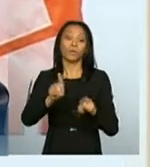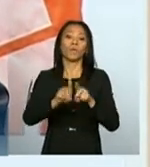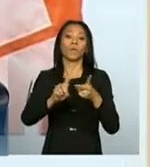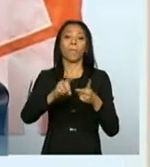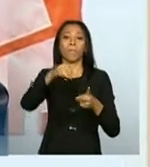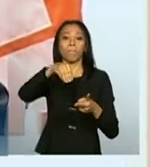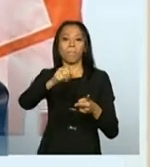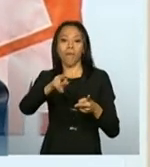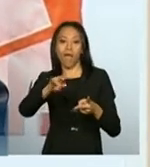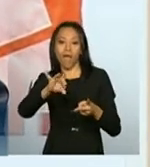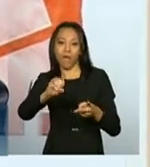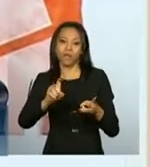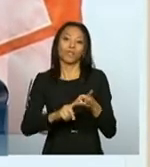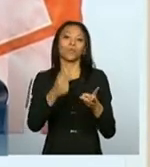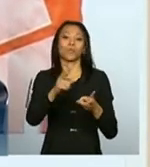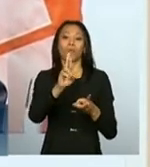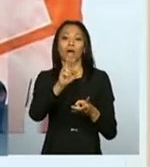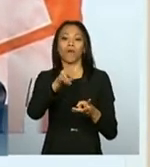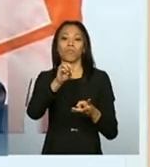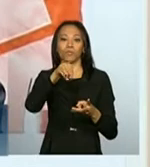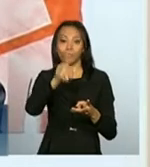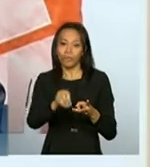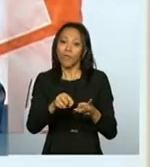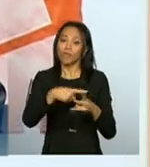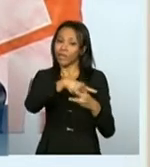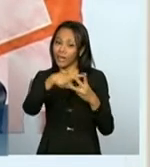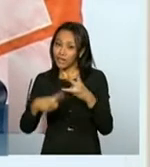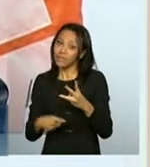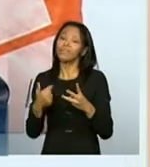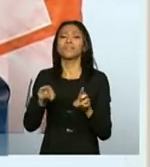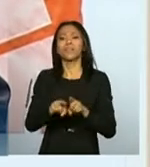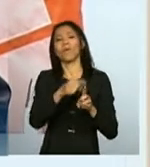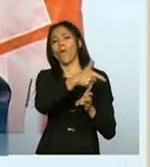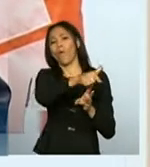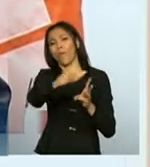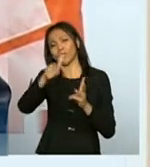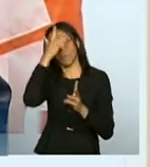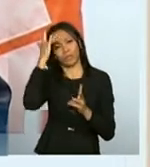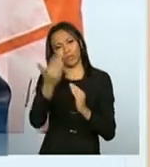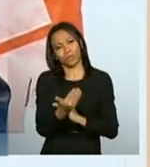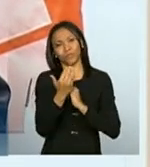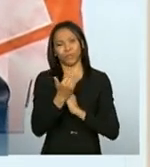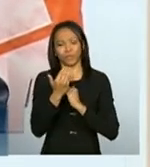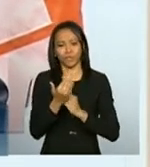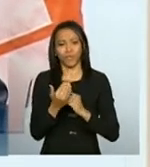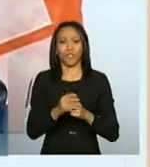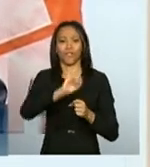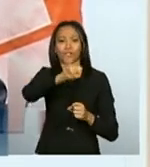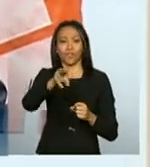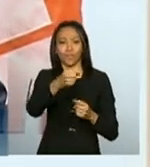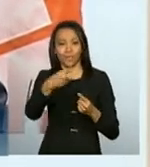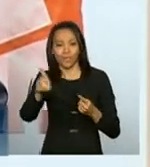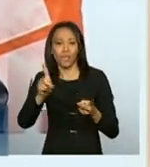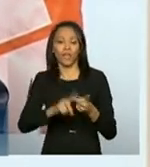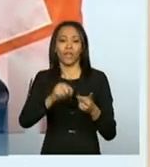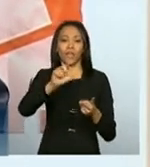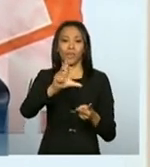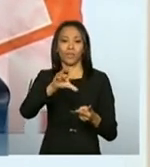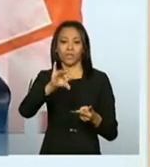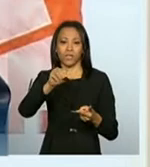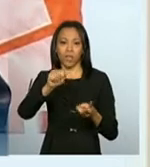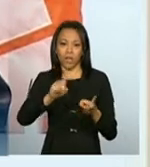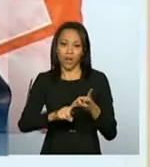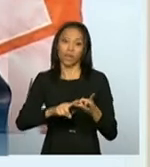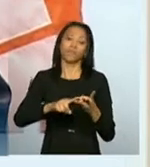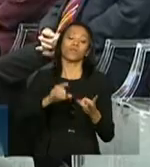Raimundo Mohallen. E a todos aqueles que hoje se juntam a nós, nas pessoas do José Renato, do Luciano Soares, do